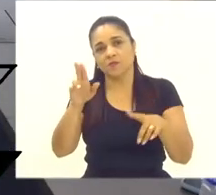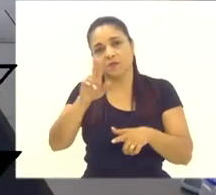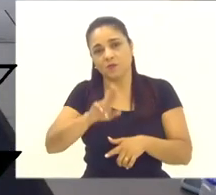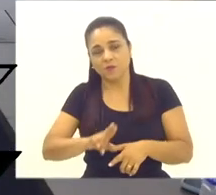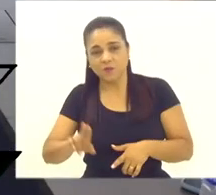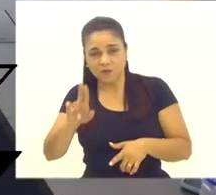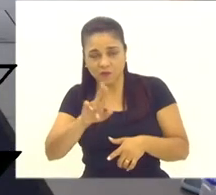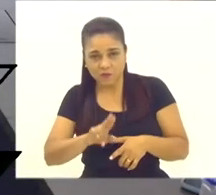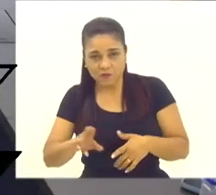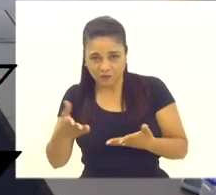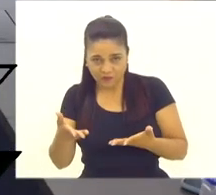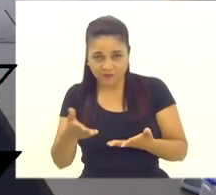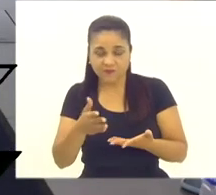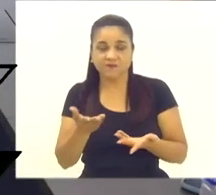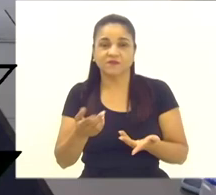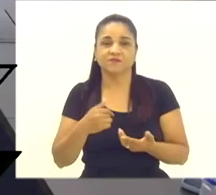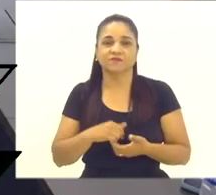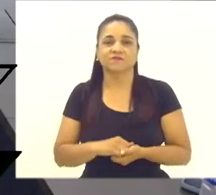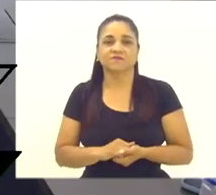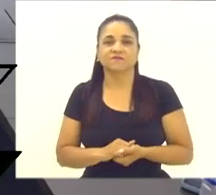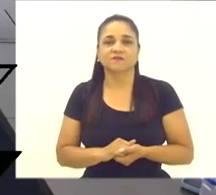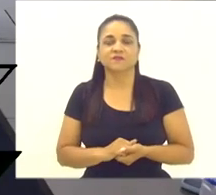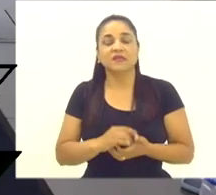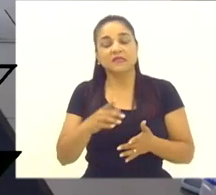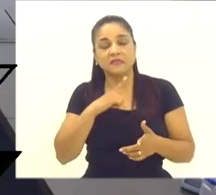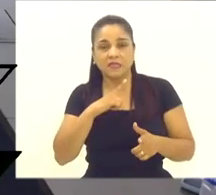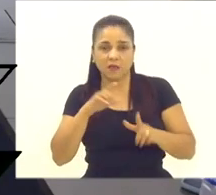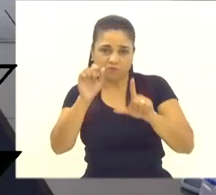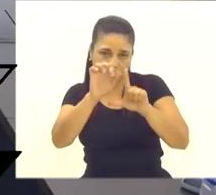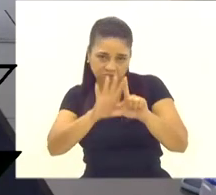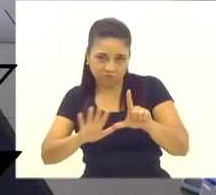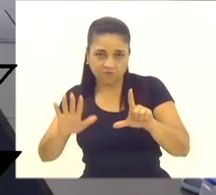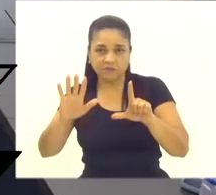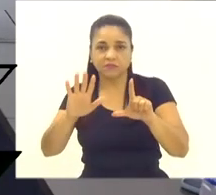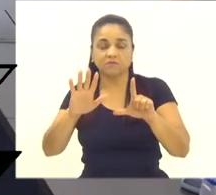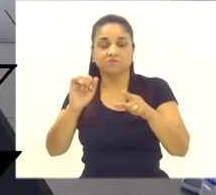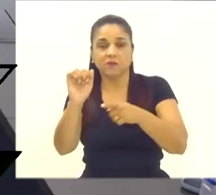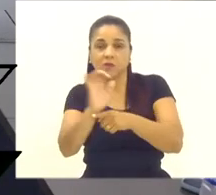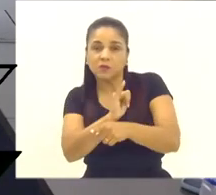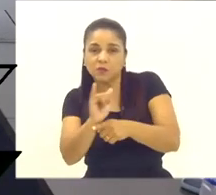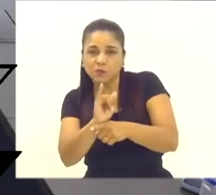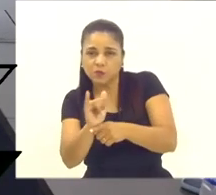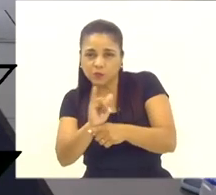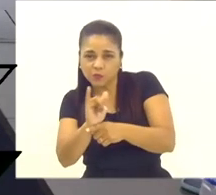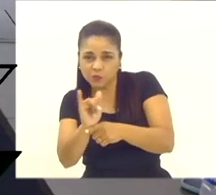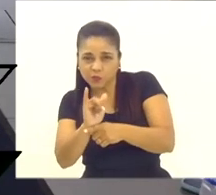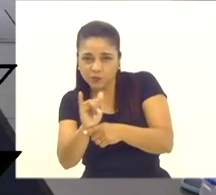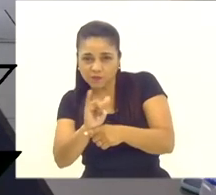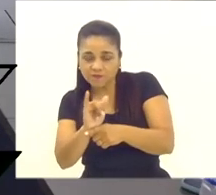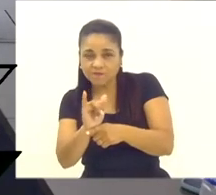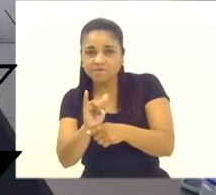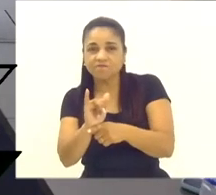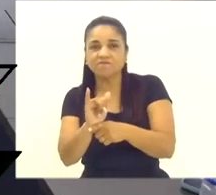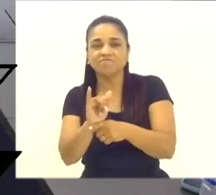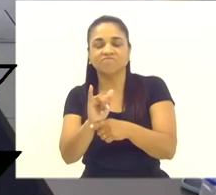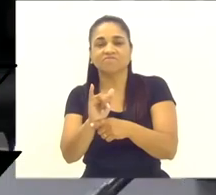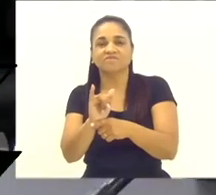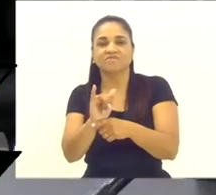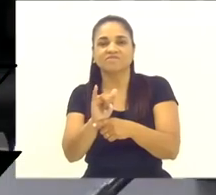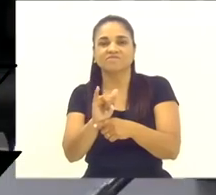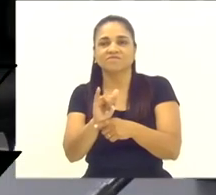então você tem plataformas como YouTube por exemplo que quanto mais quanto